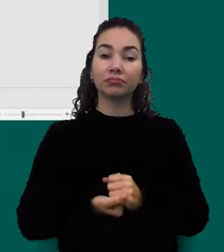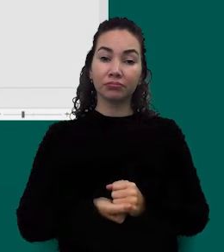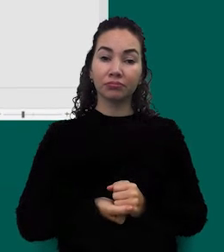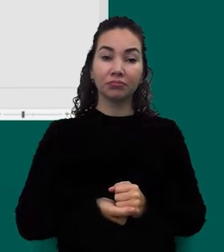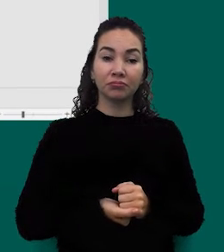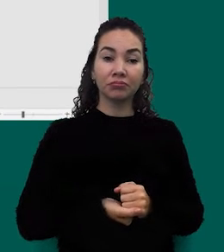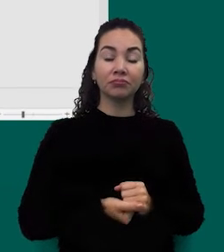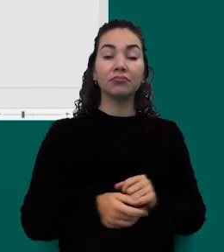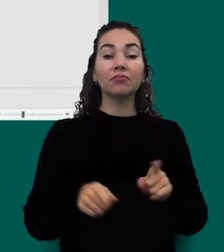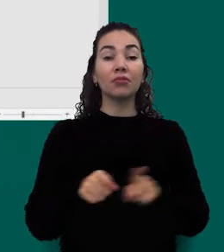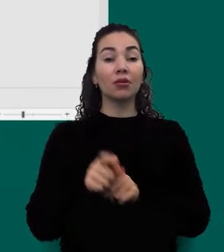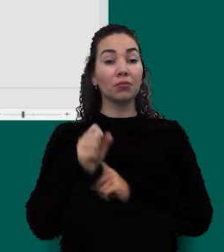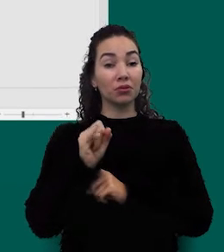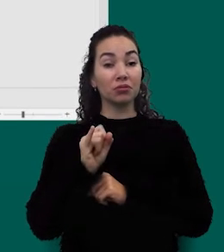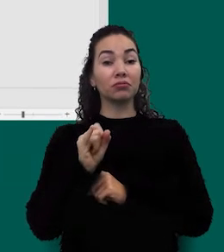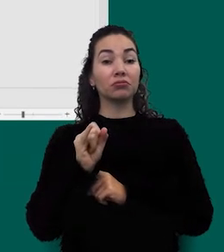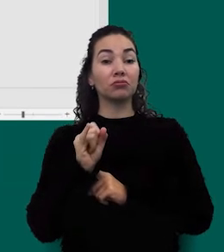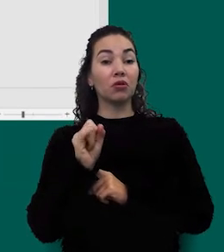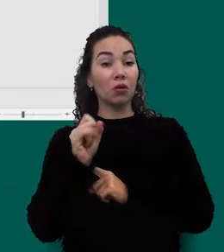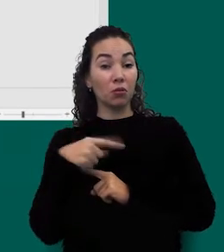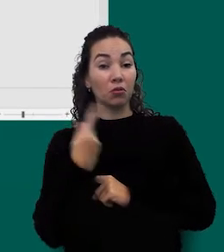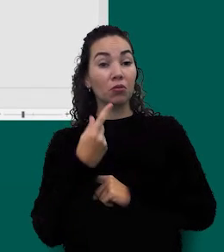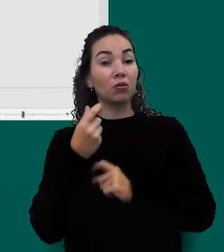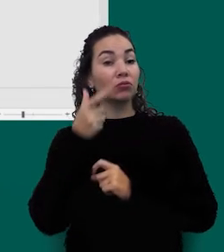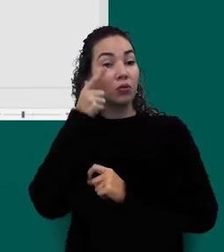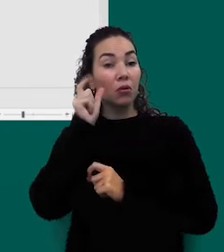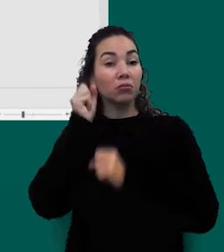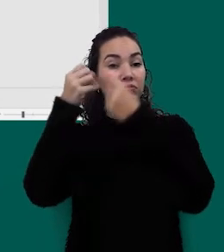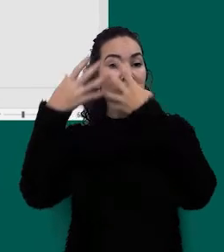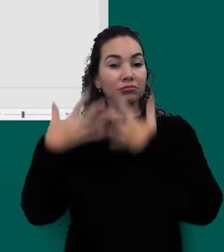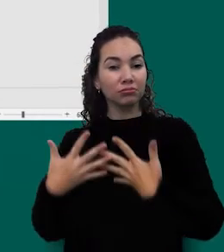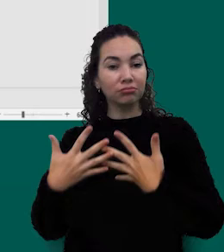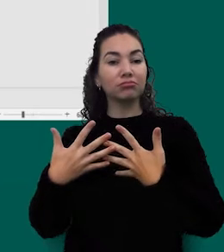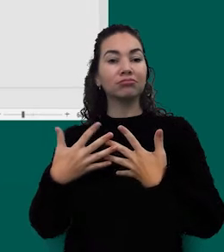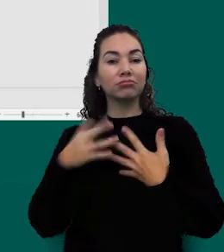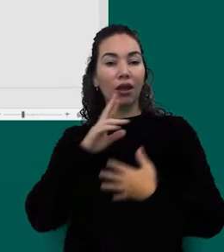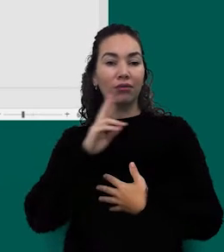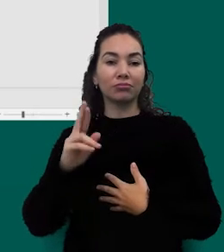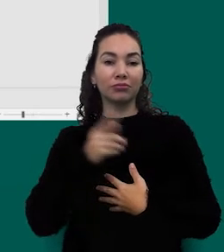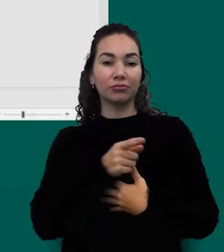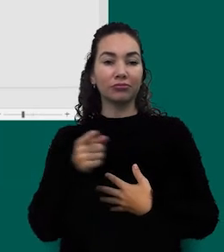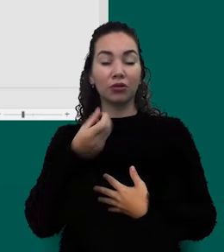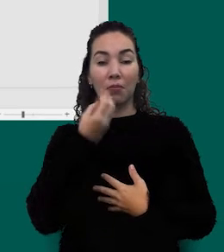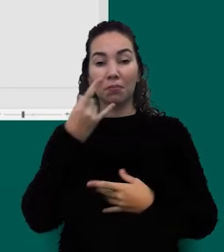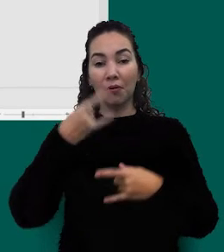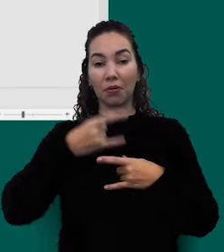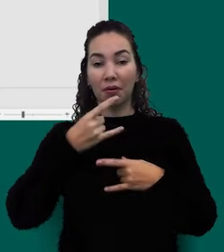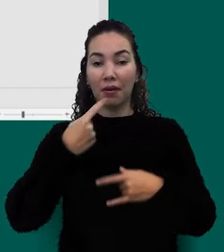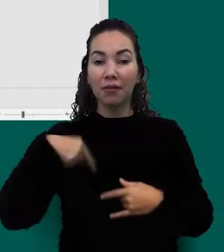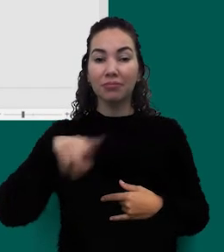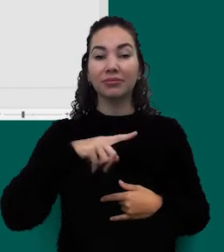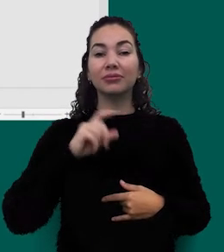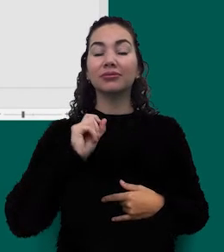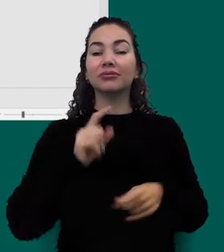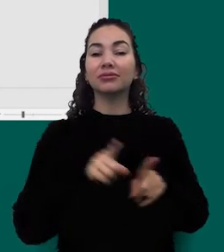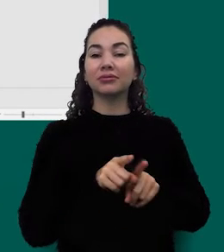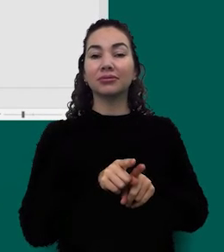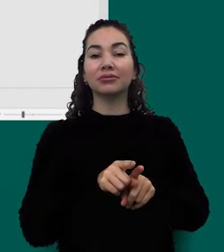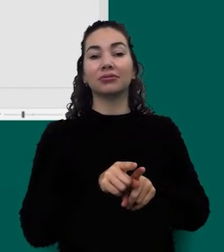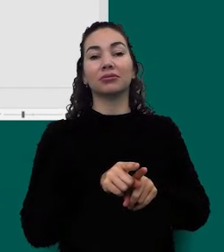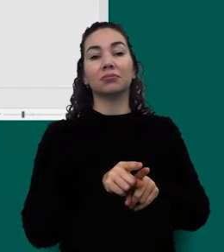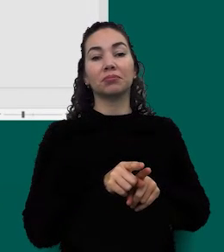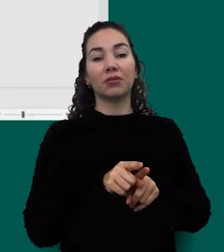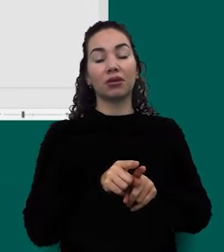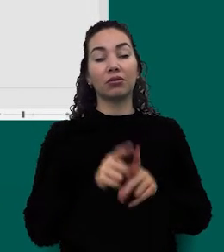compartilhar conosco e nós, então, esclarecermos as dúvidas, certo? Uma boa live, então, para nós e vamos ao nosso tema,